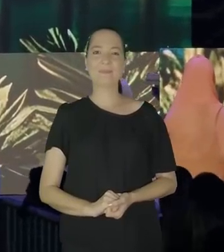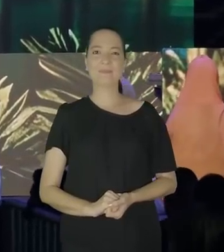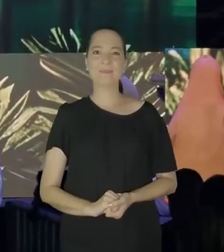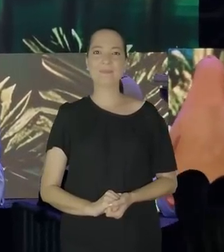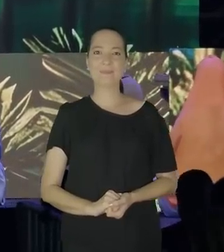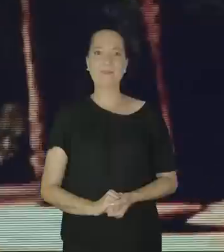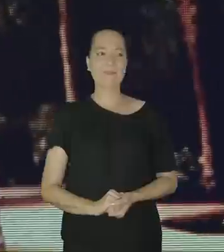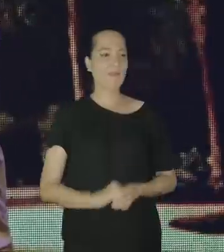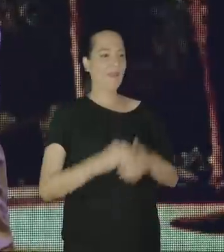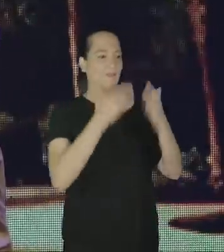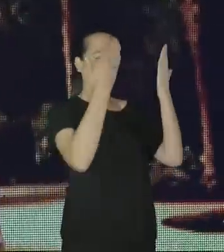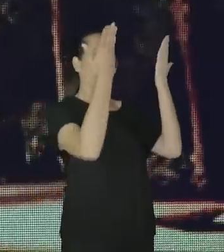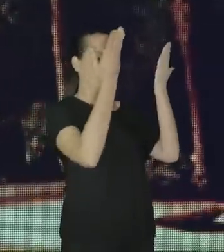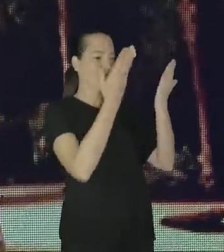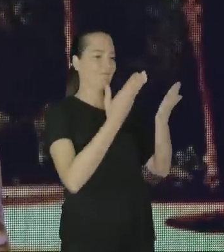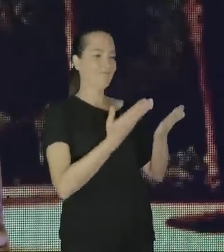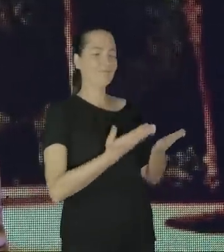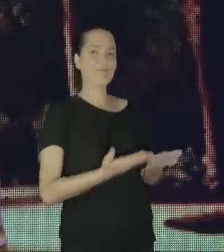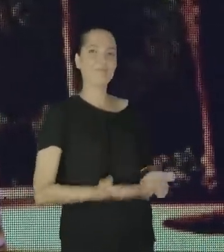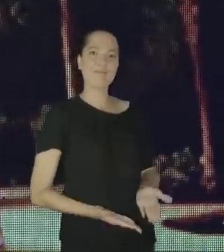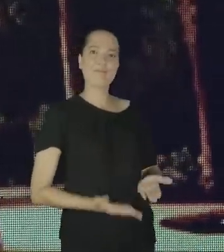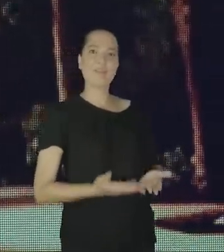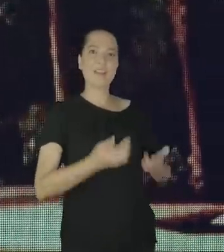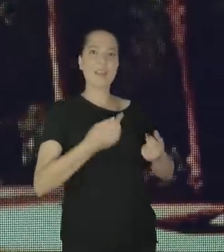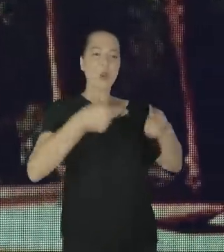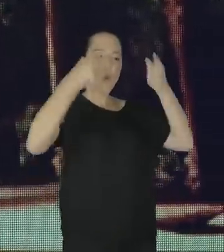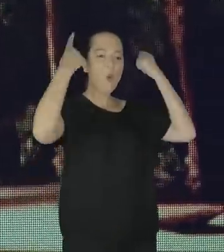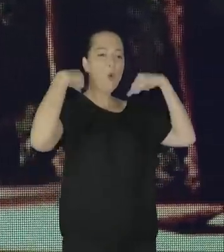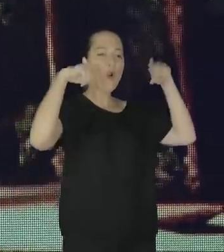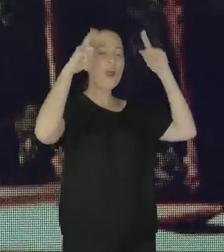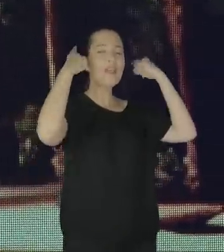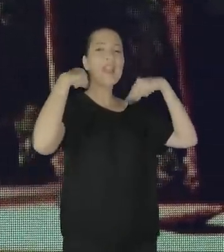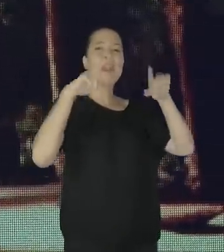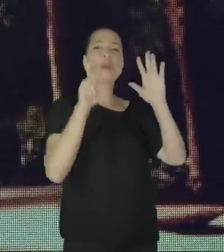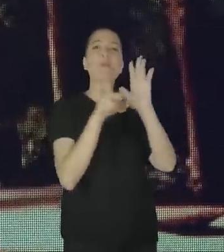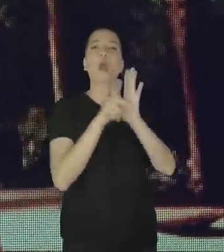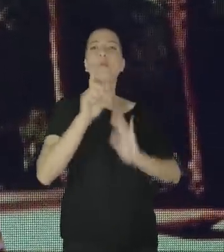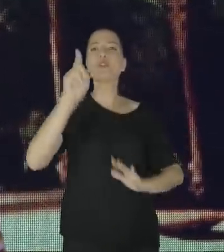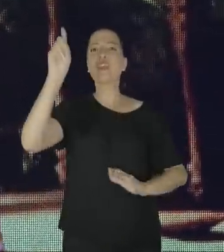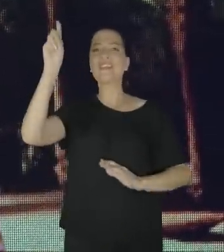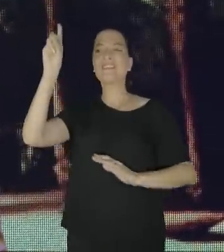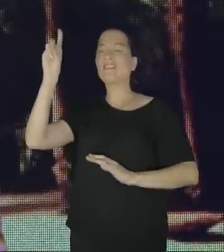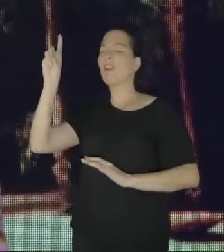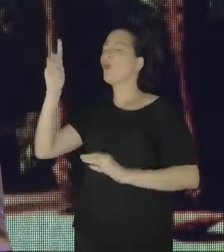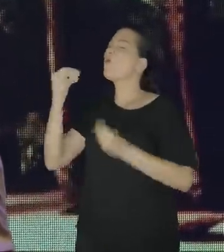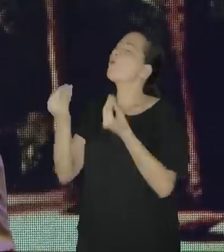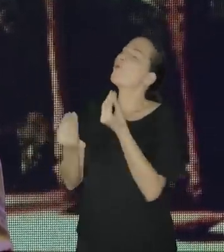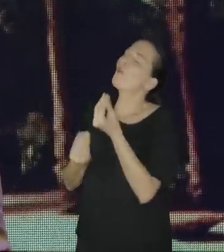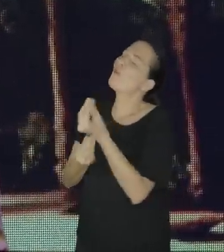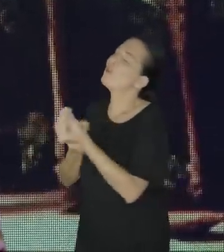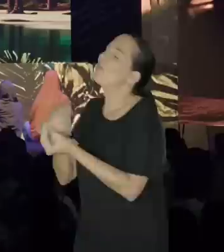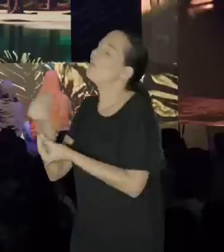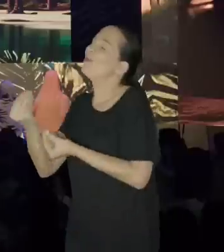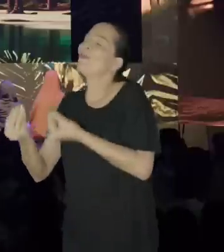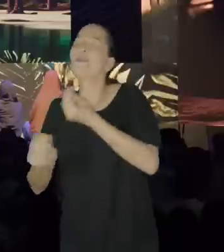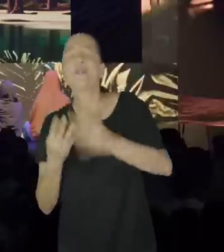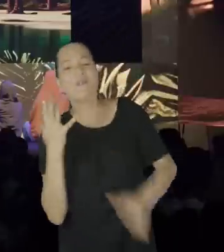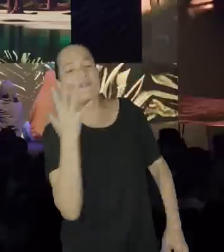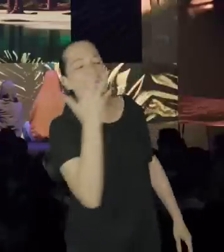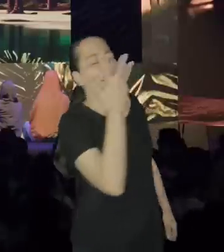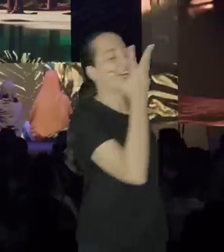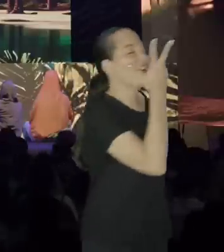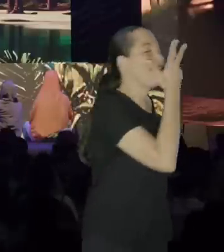Eis o Cordeiro de Deus que tira o pecado do mundo. Como são belos